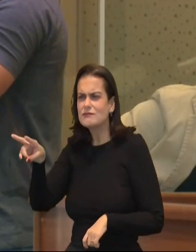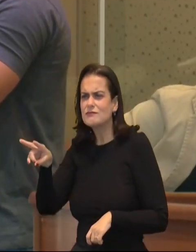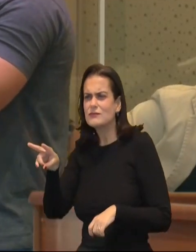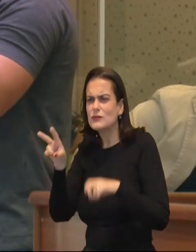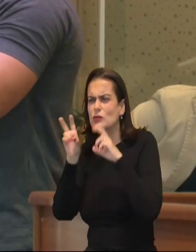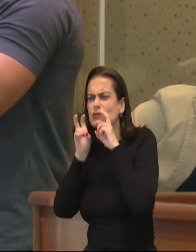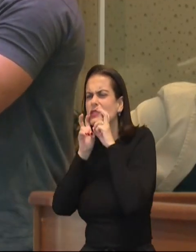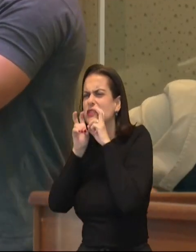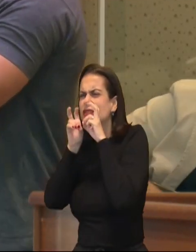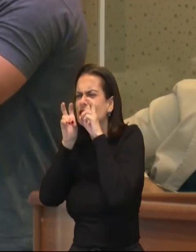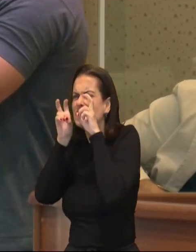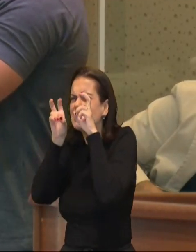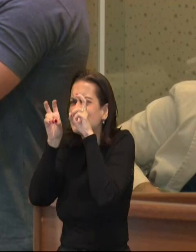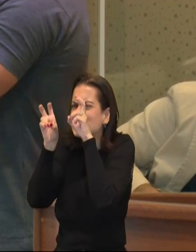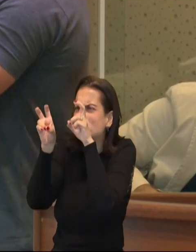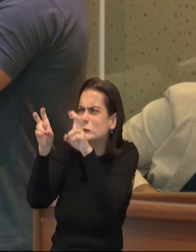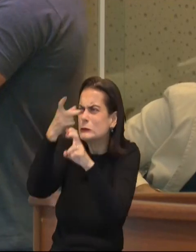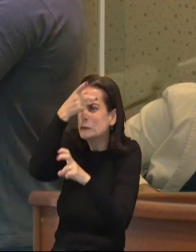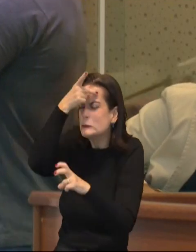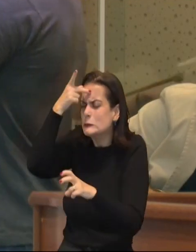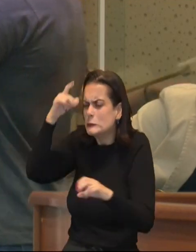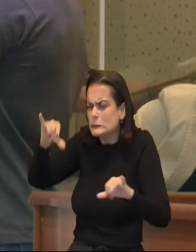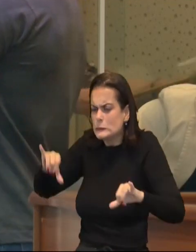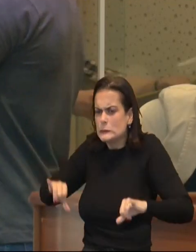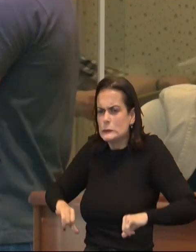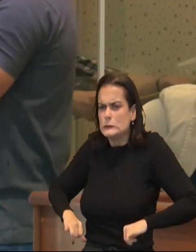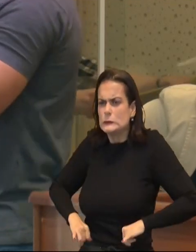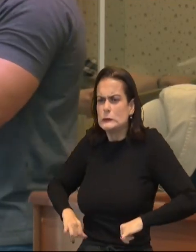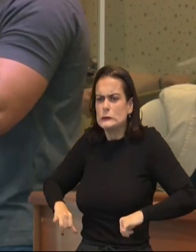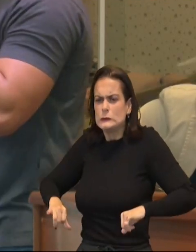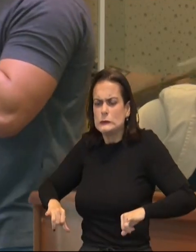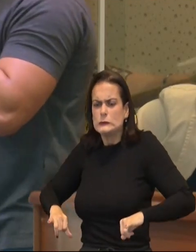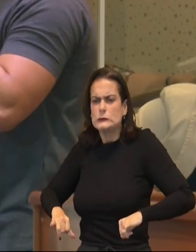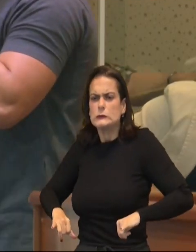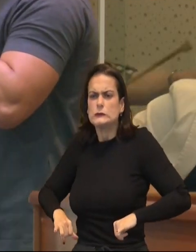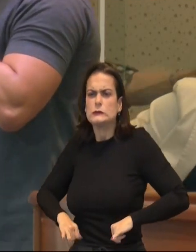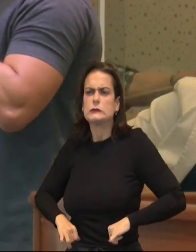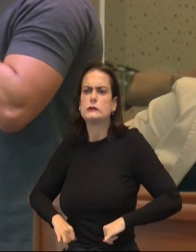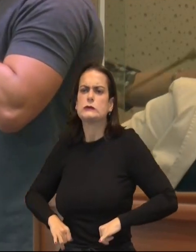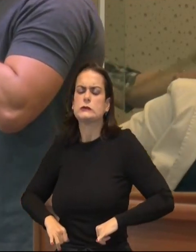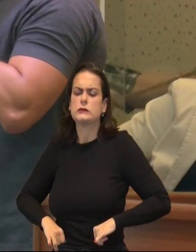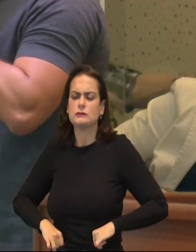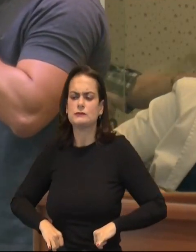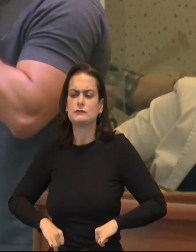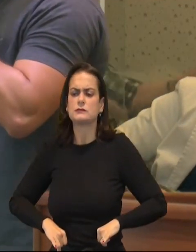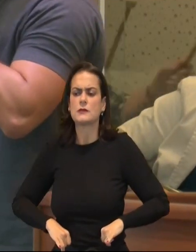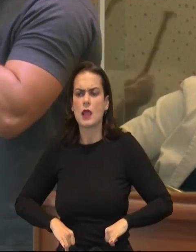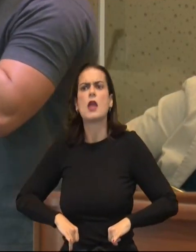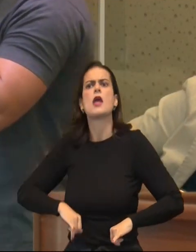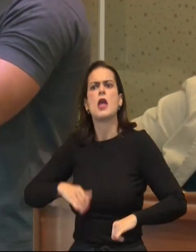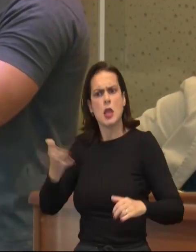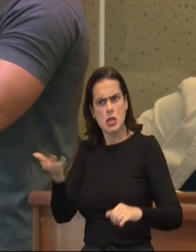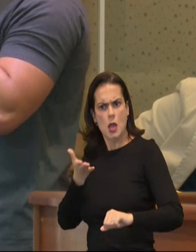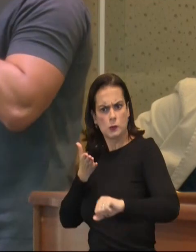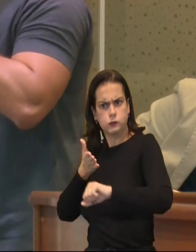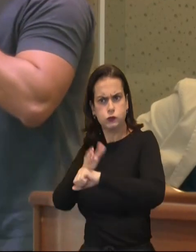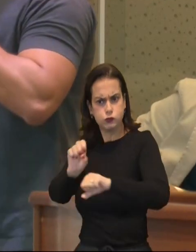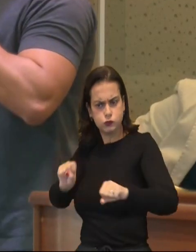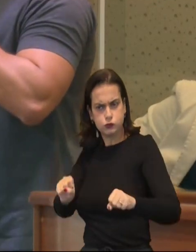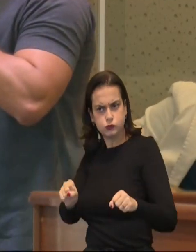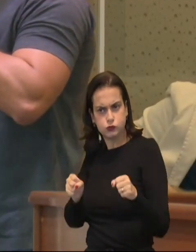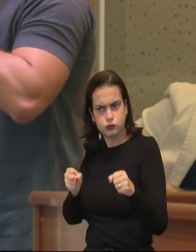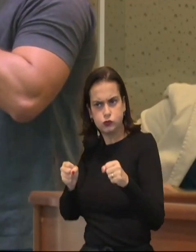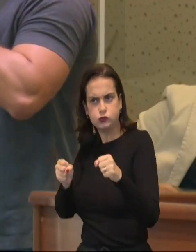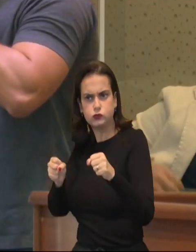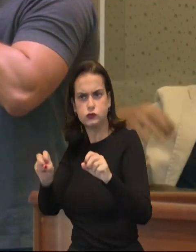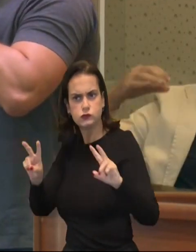clamor, ouço um clamor. Vou cruzar fronteiras,